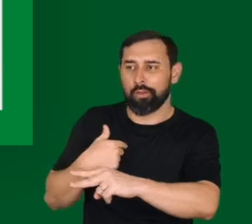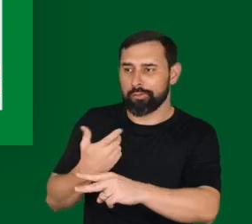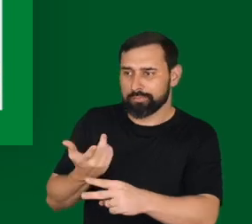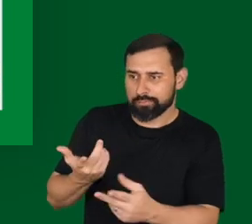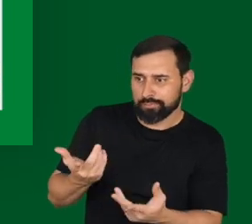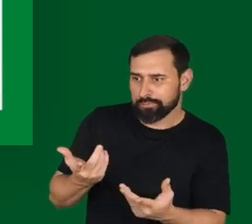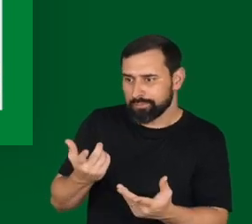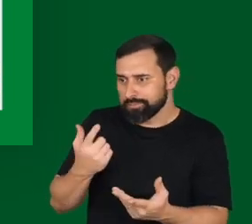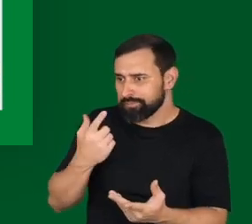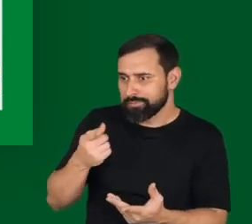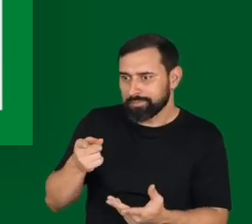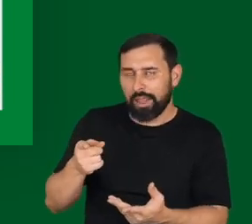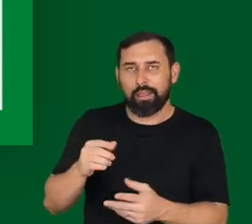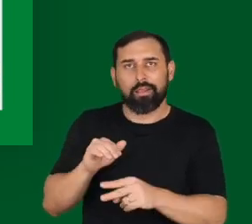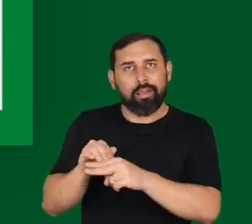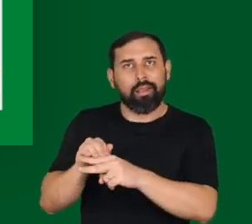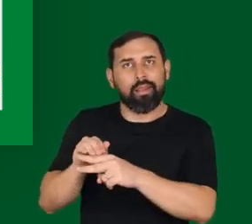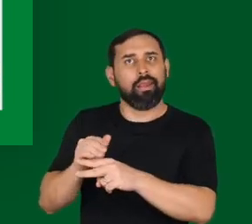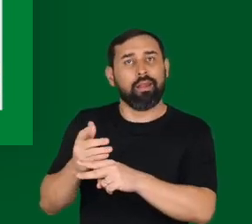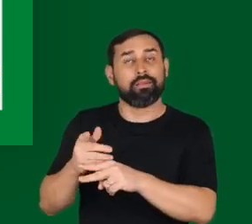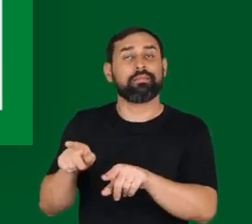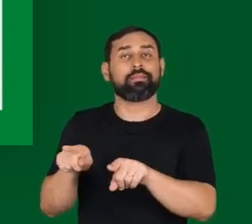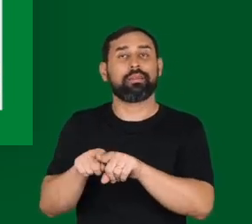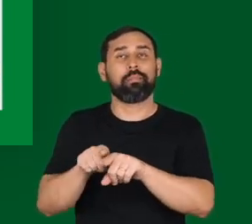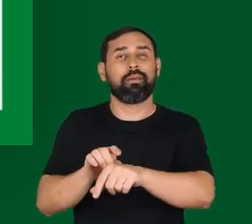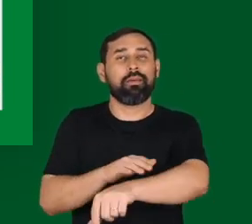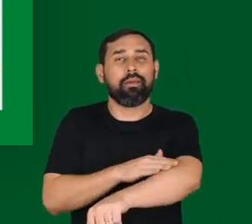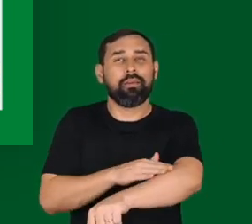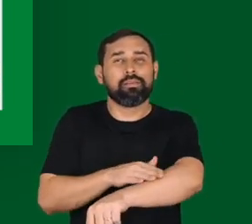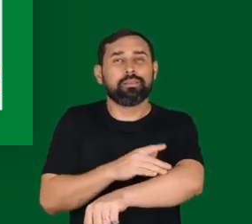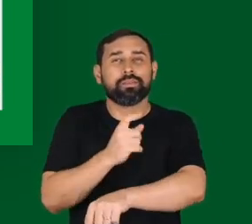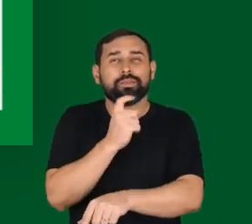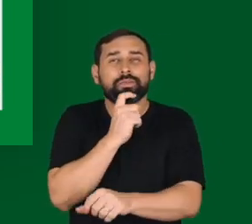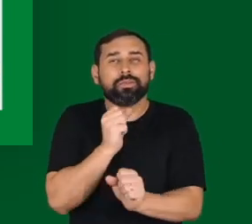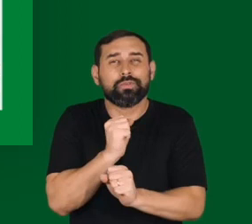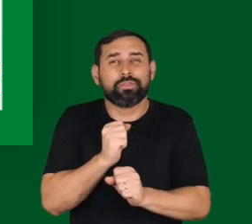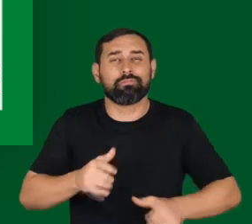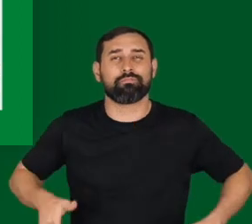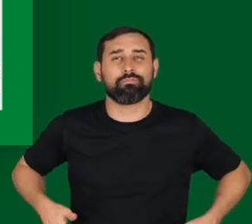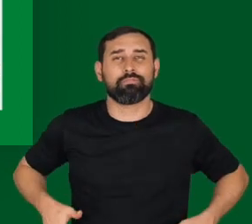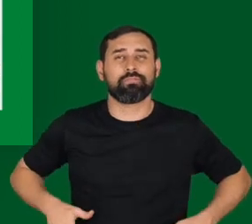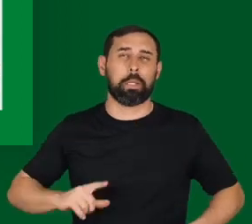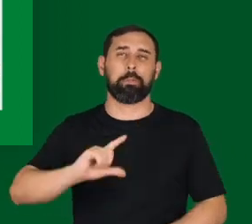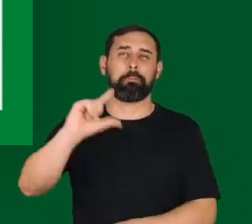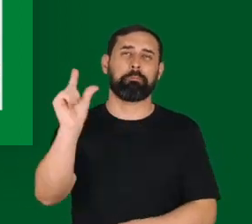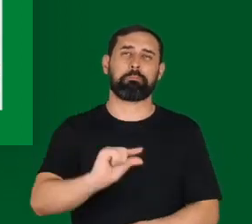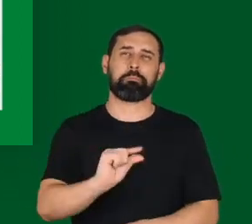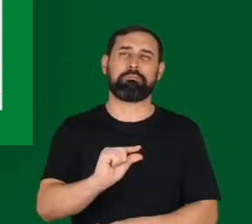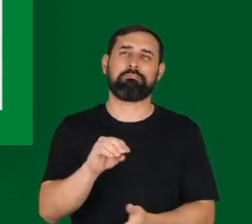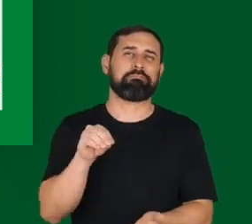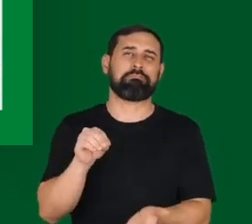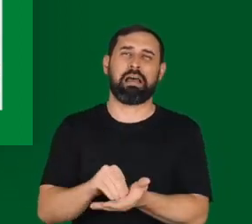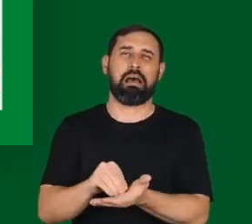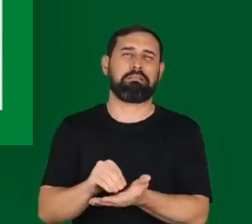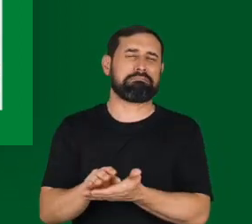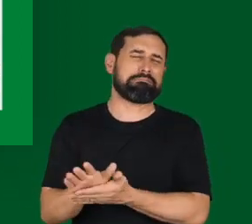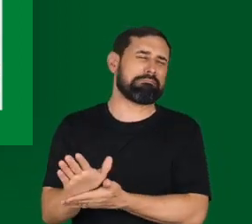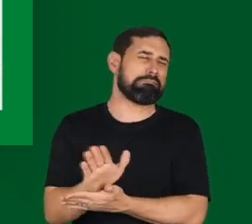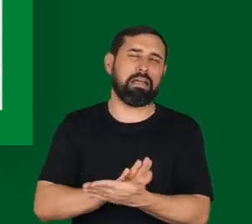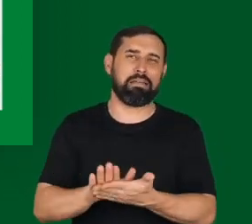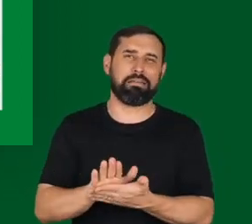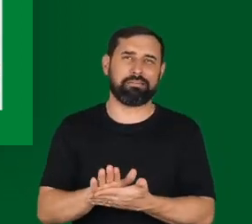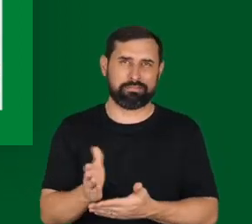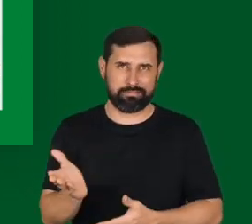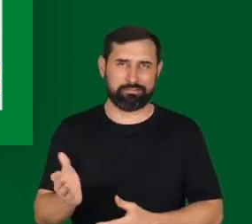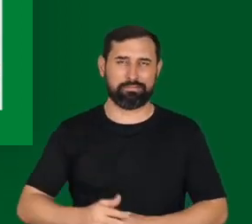né? Então, não responsivo, Glasgow de 3. A pele, ela estará fria e pálida e o débito urinário vai estar